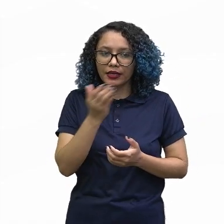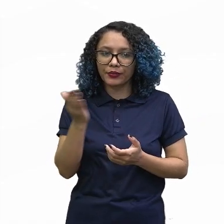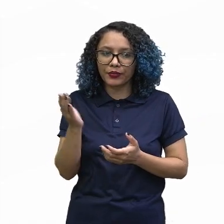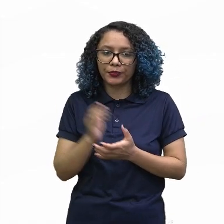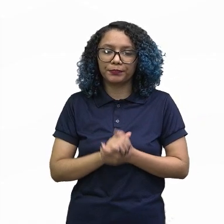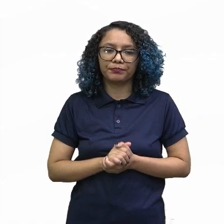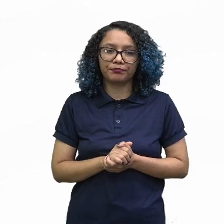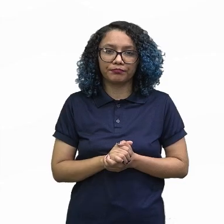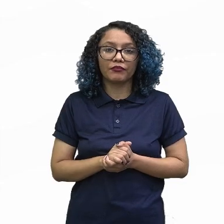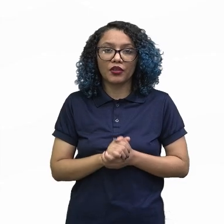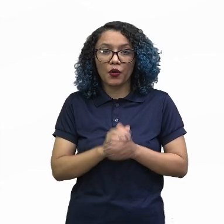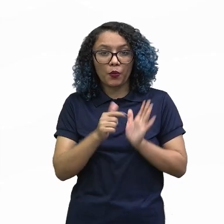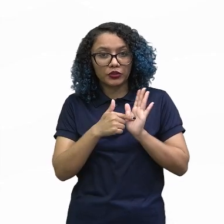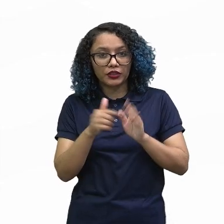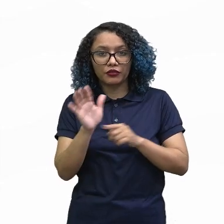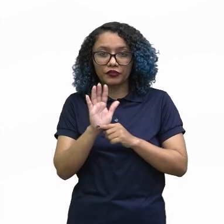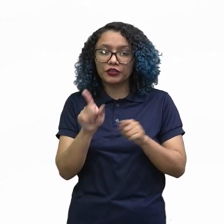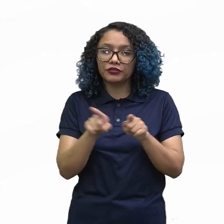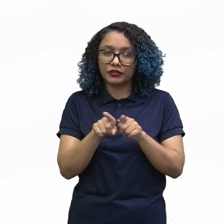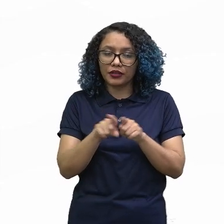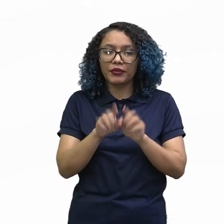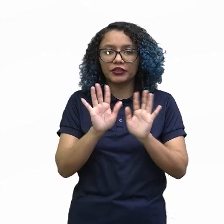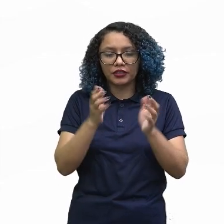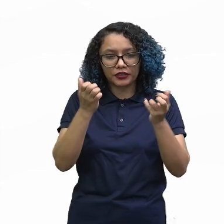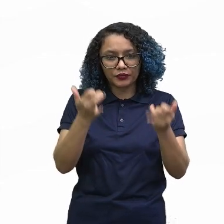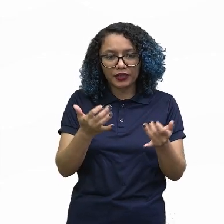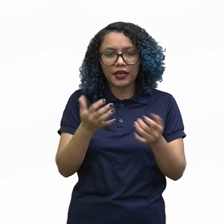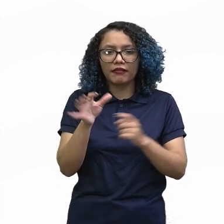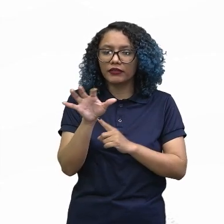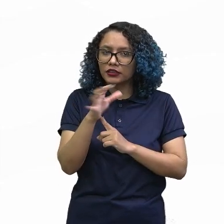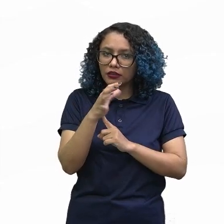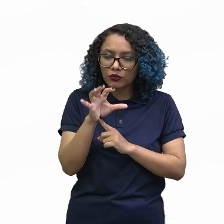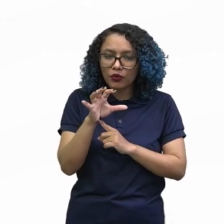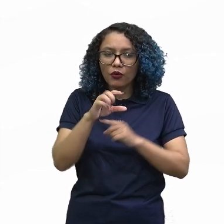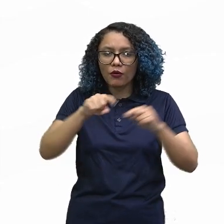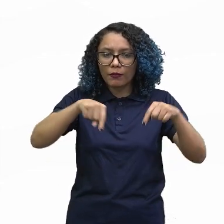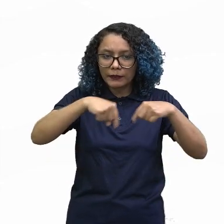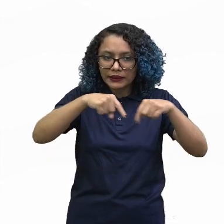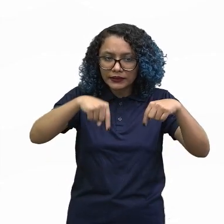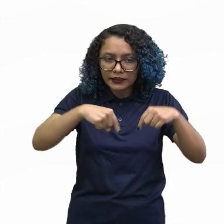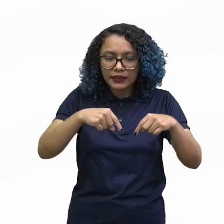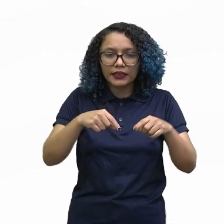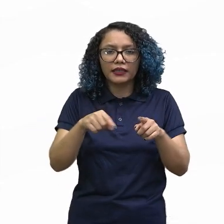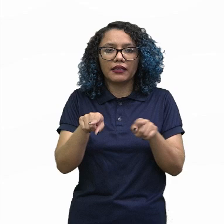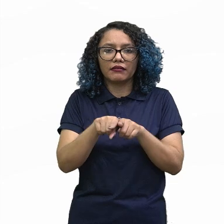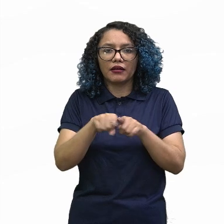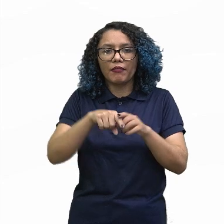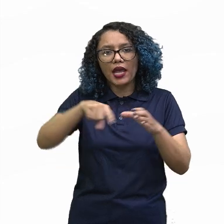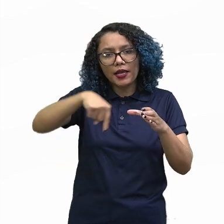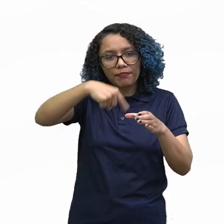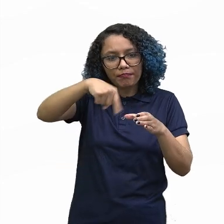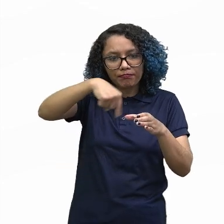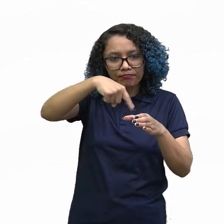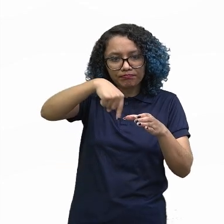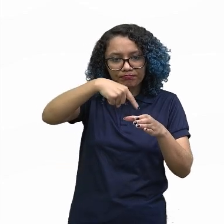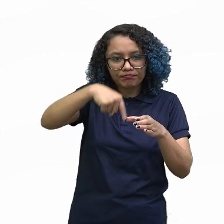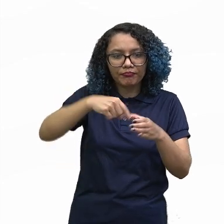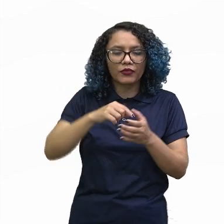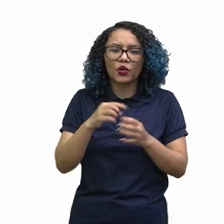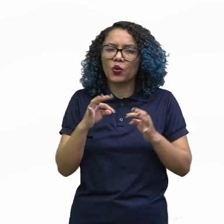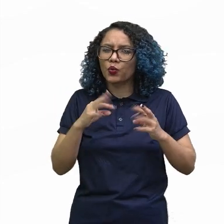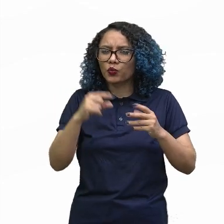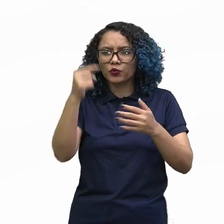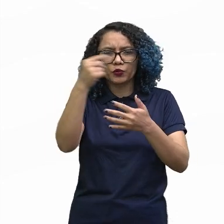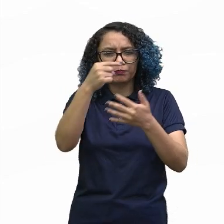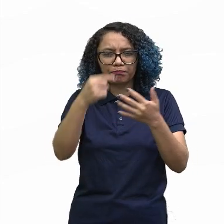no vídeo, e eu já comentei com vocês, os ventiladores, as batedeiras, o liquidificador, todos esses